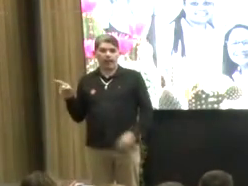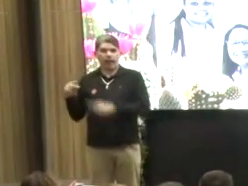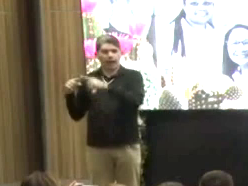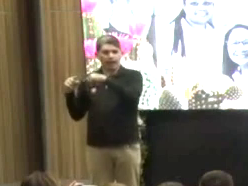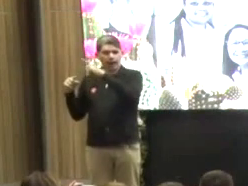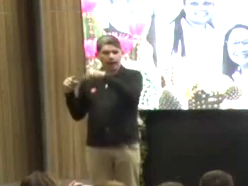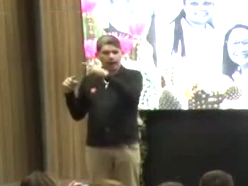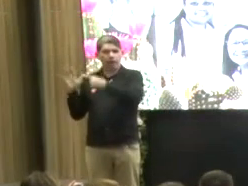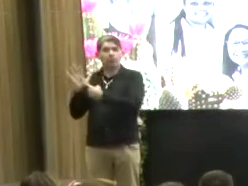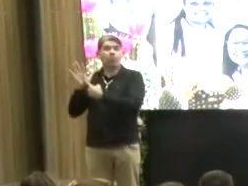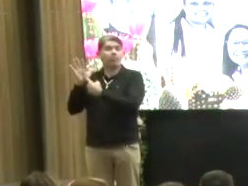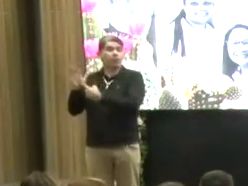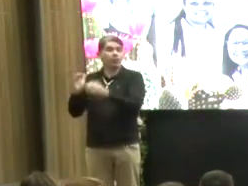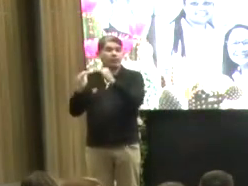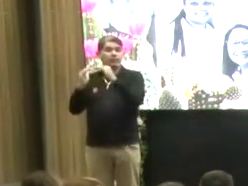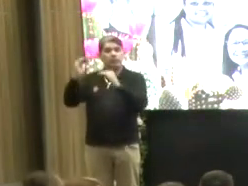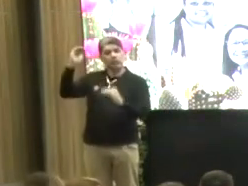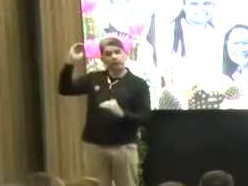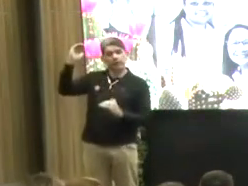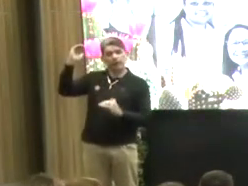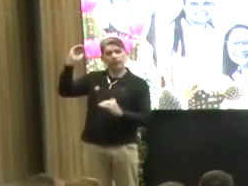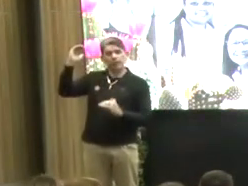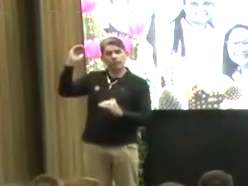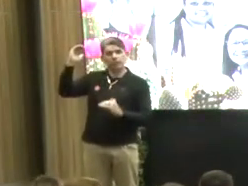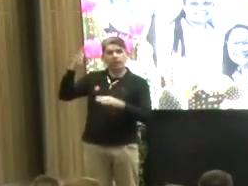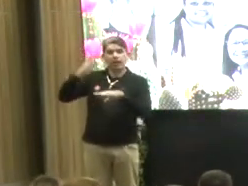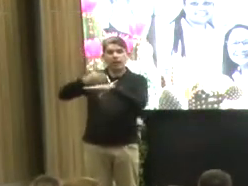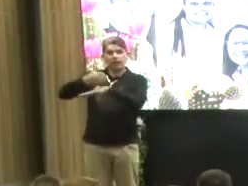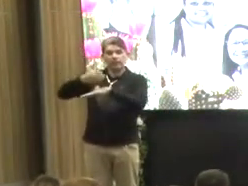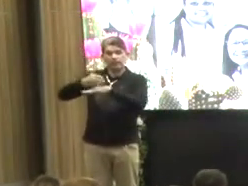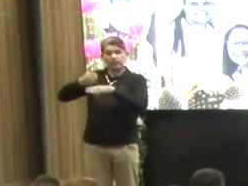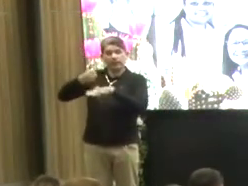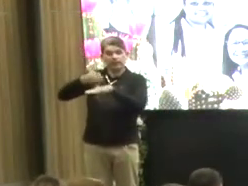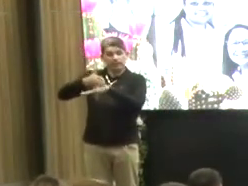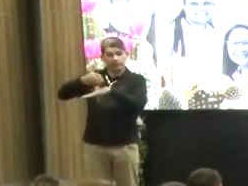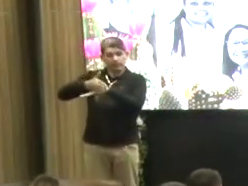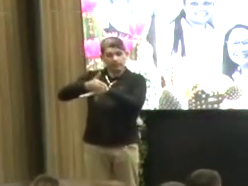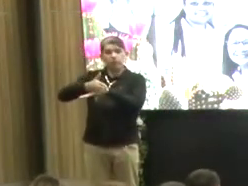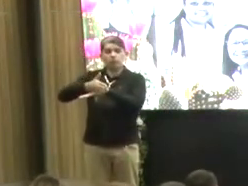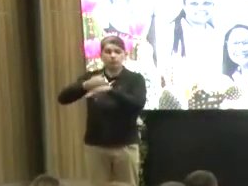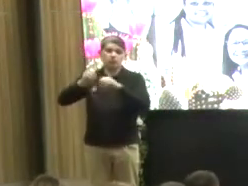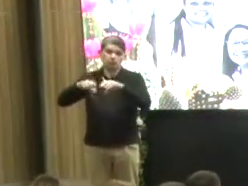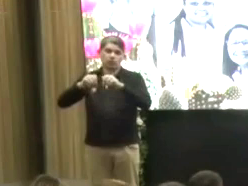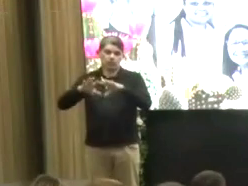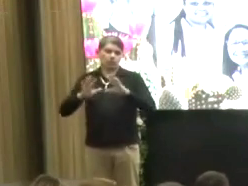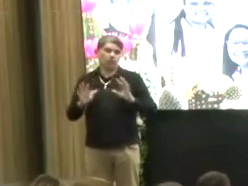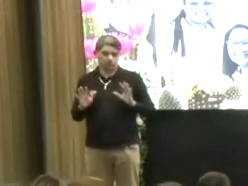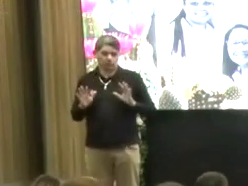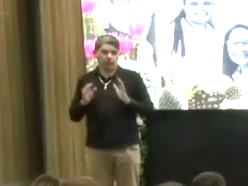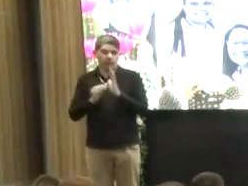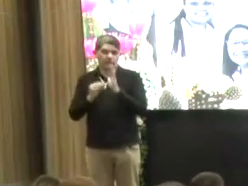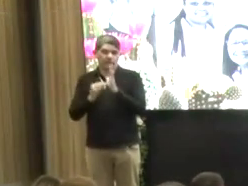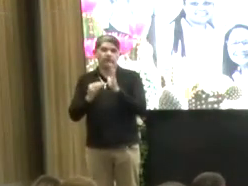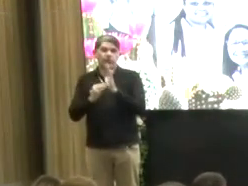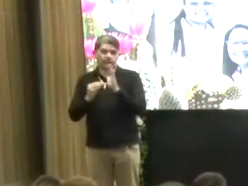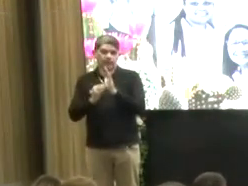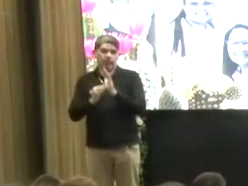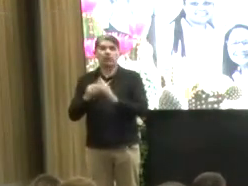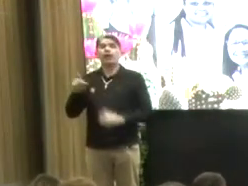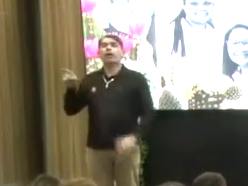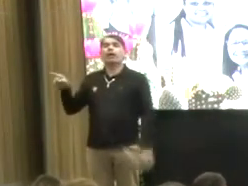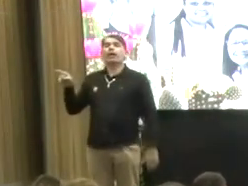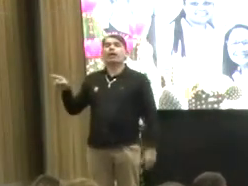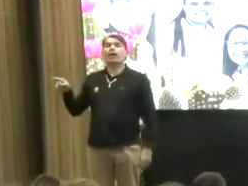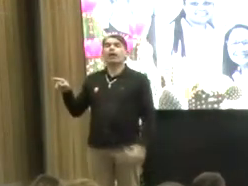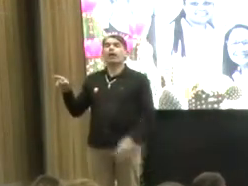denuncia, né, a desigualdade no acesso à educação em nosso país. E só por um fator ali, só a idade.